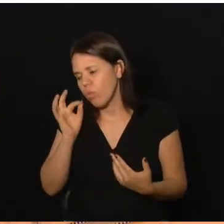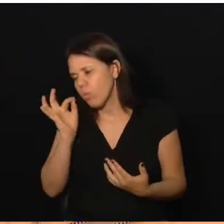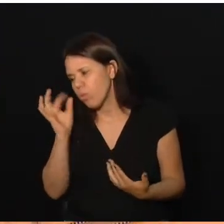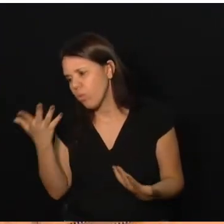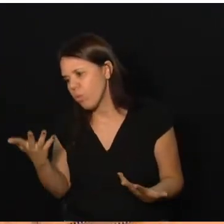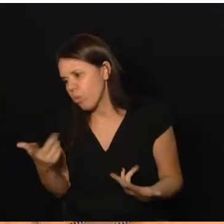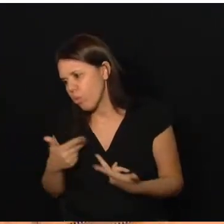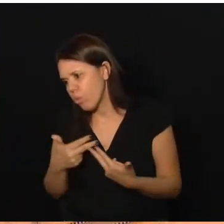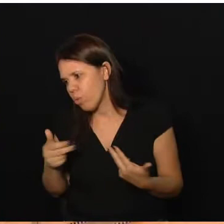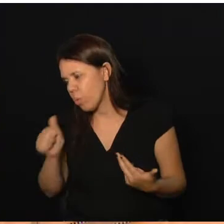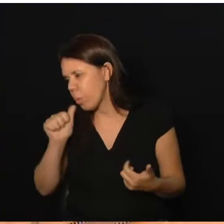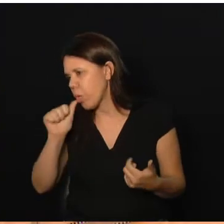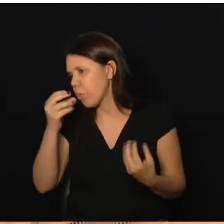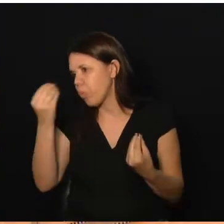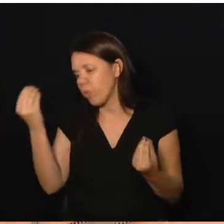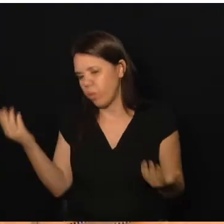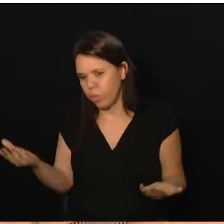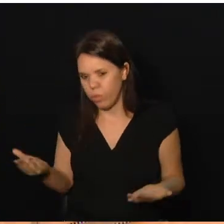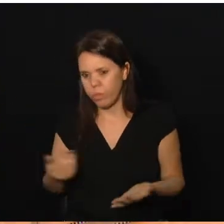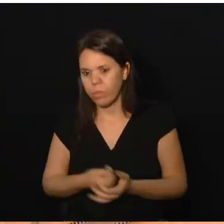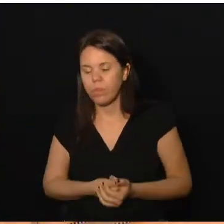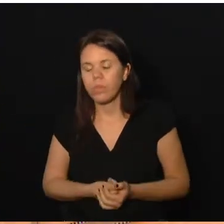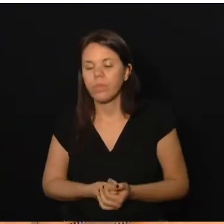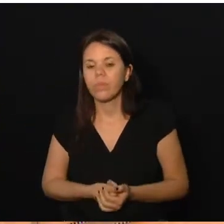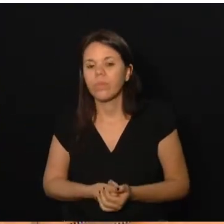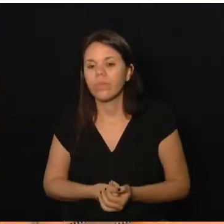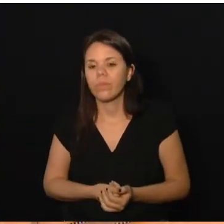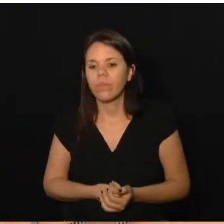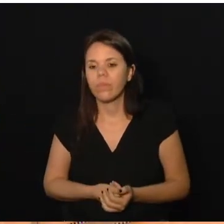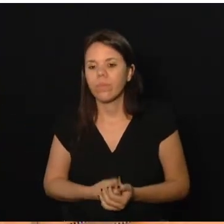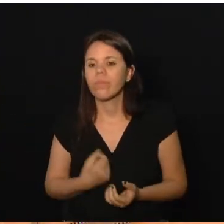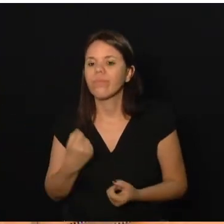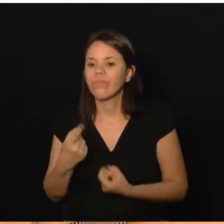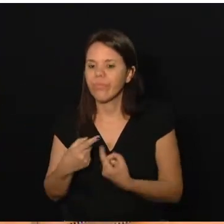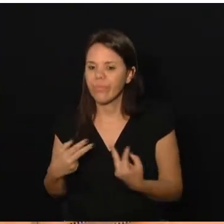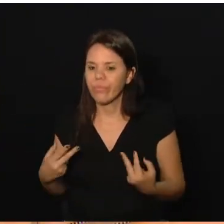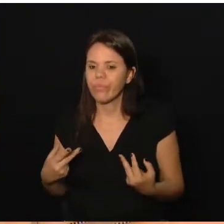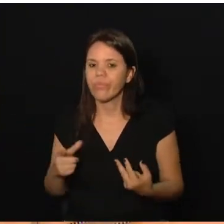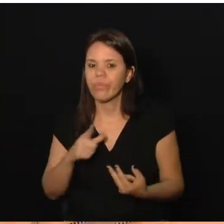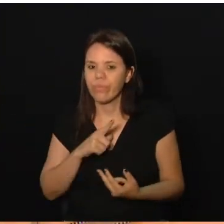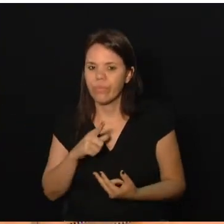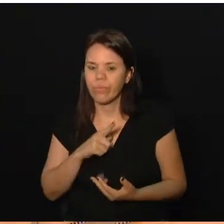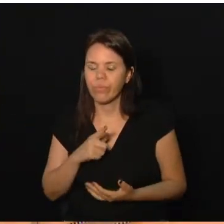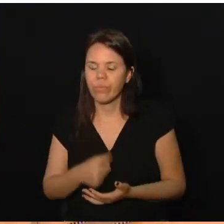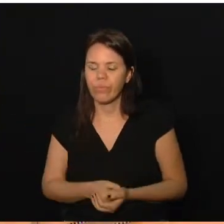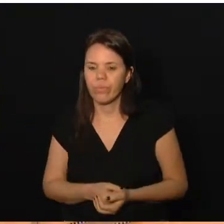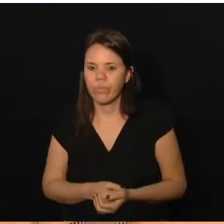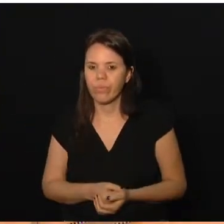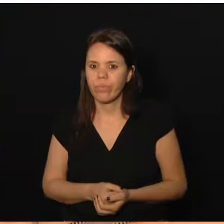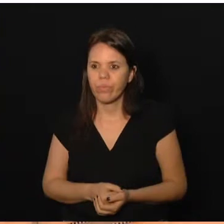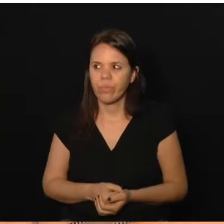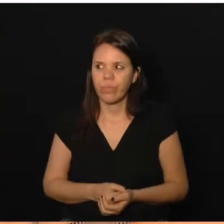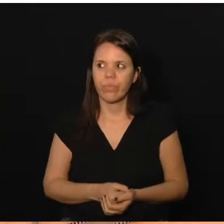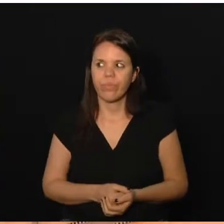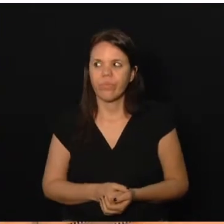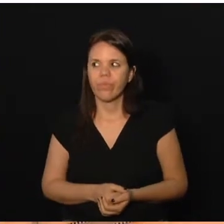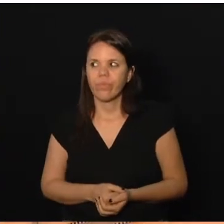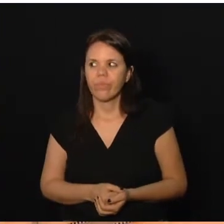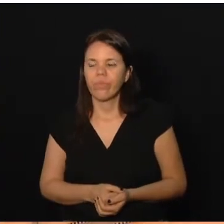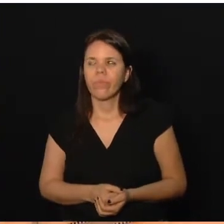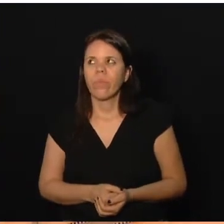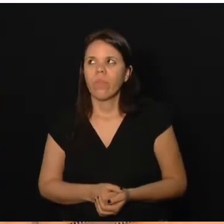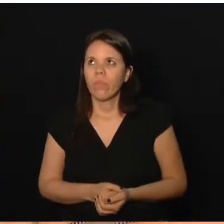está bebendo demais. Né? Então, alguma causa tem. Ele colocou esse